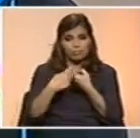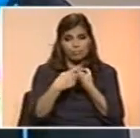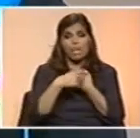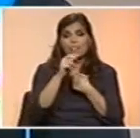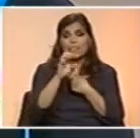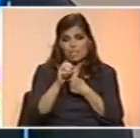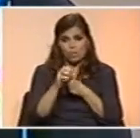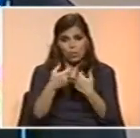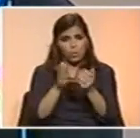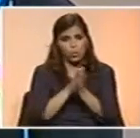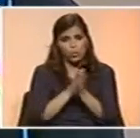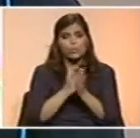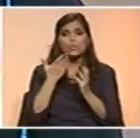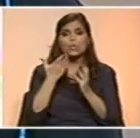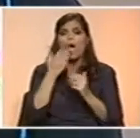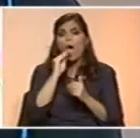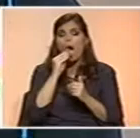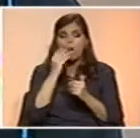eles estudantes e voluntários,